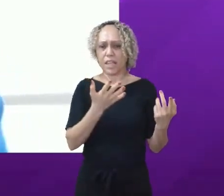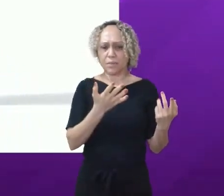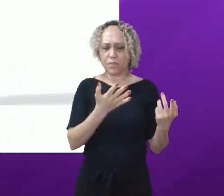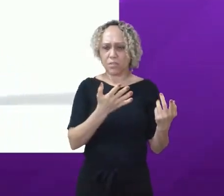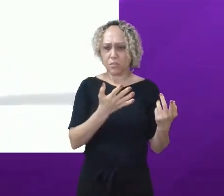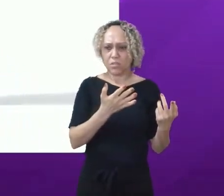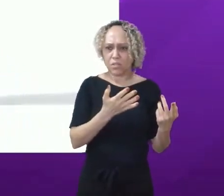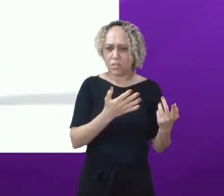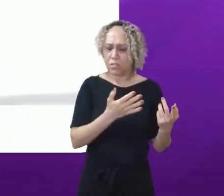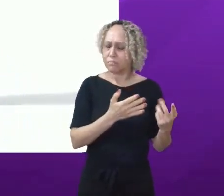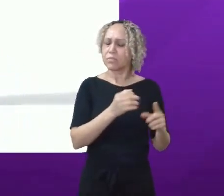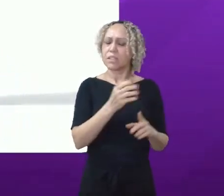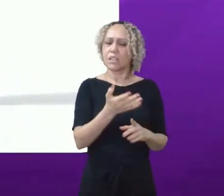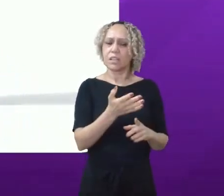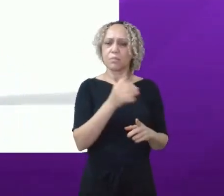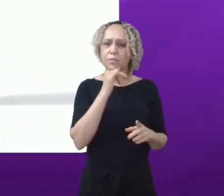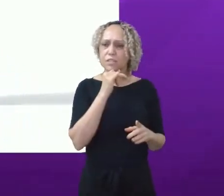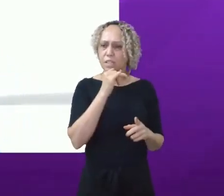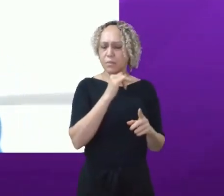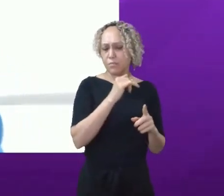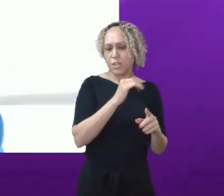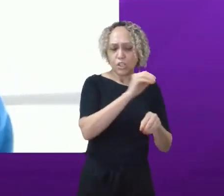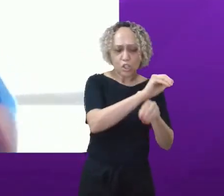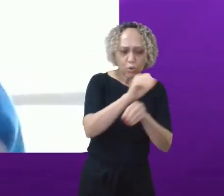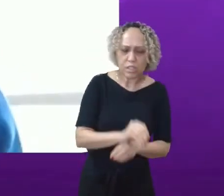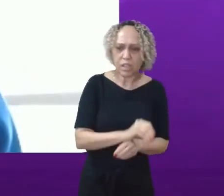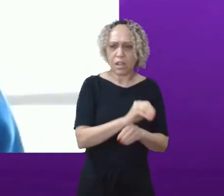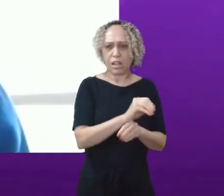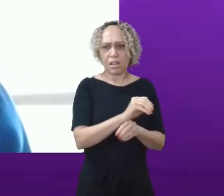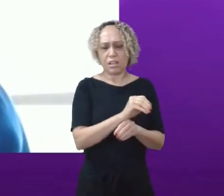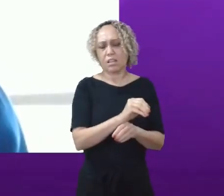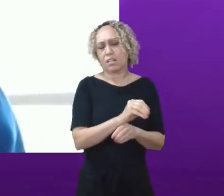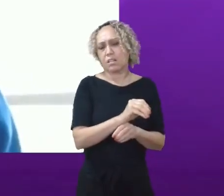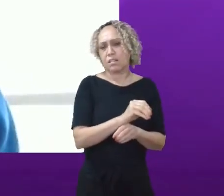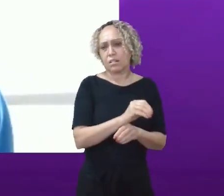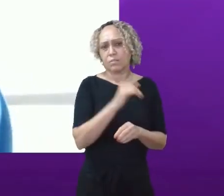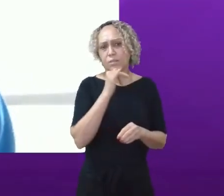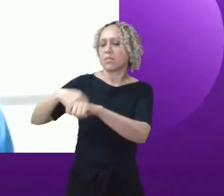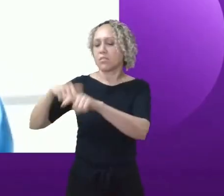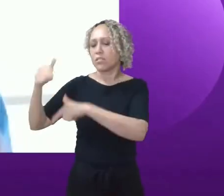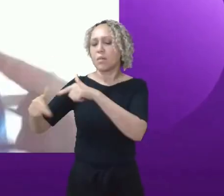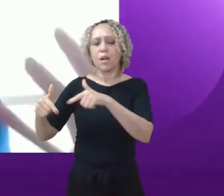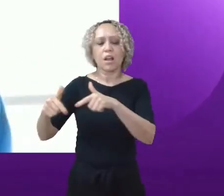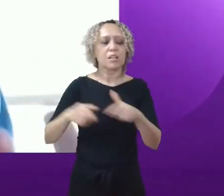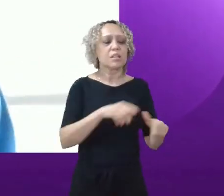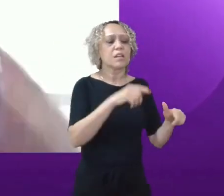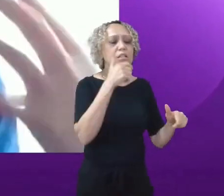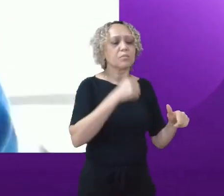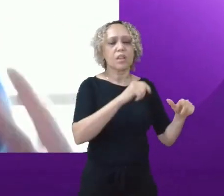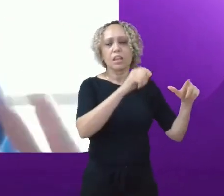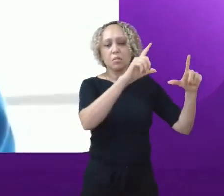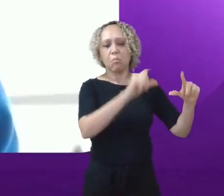social, enquanto que os homens são responsáveis pela produção econômica. Por isso